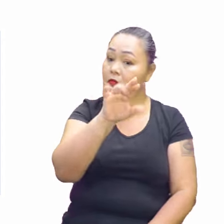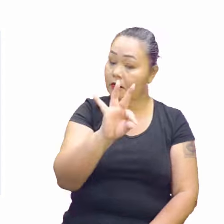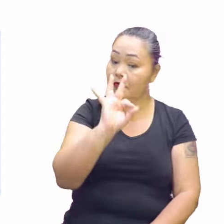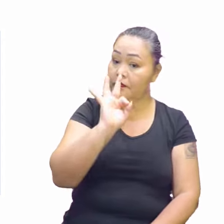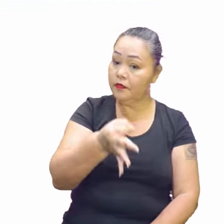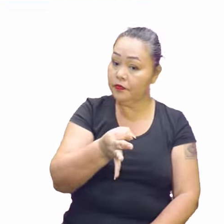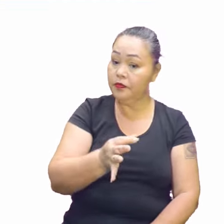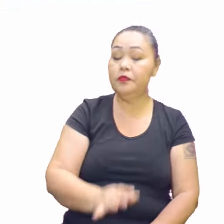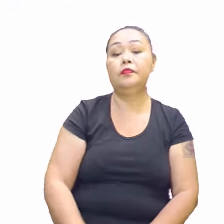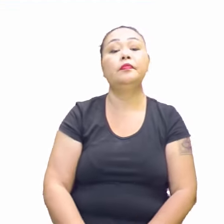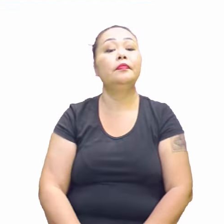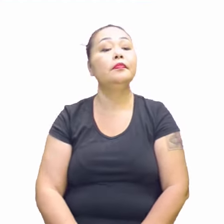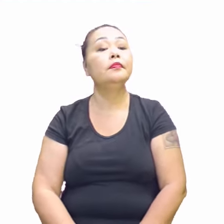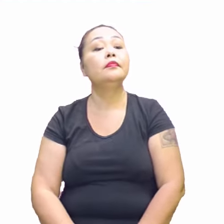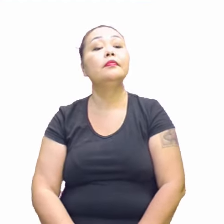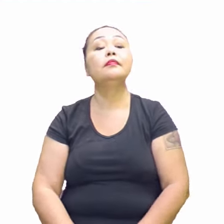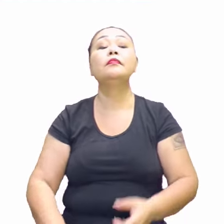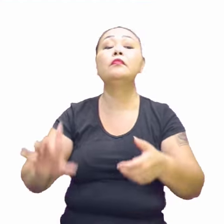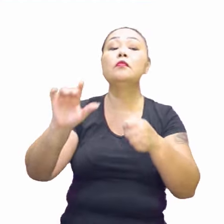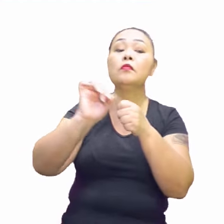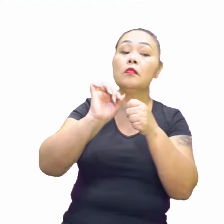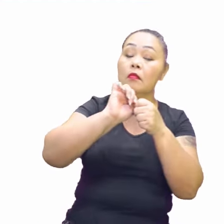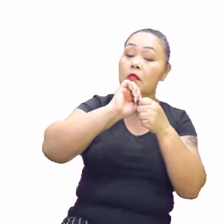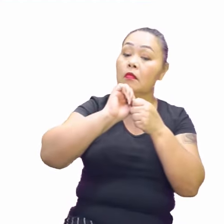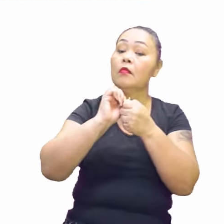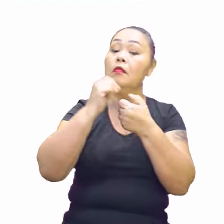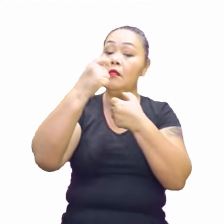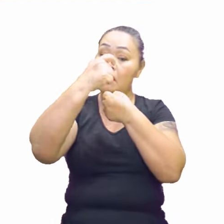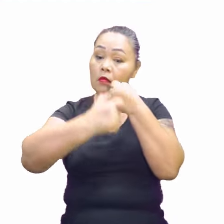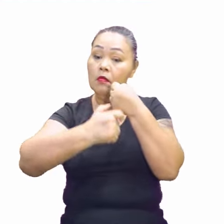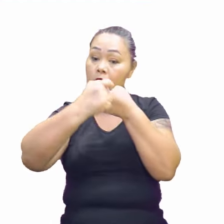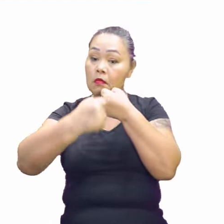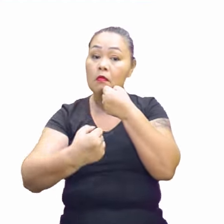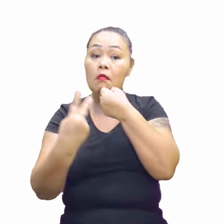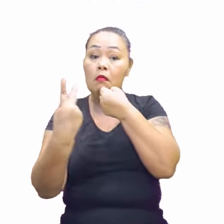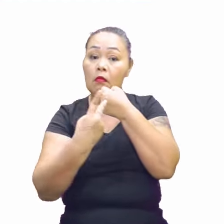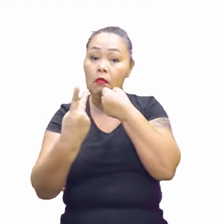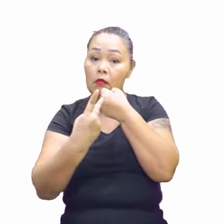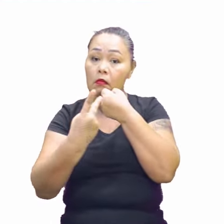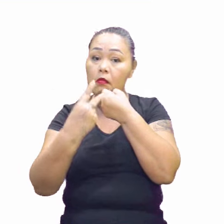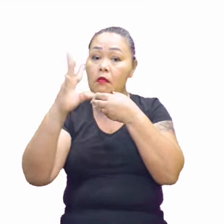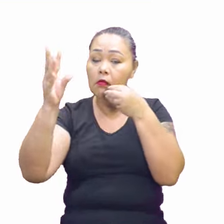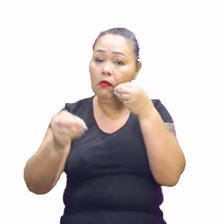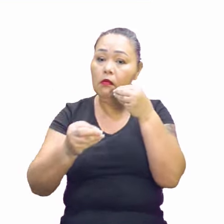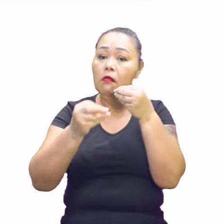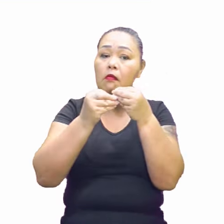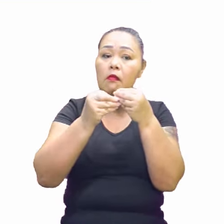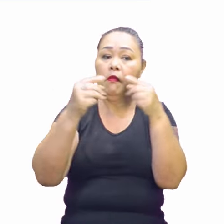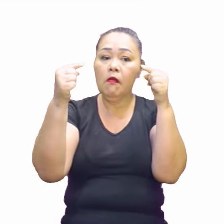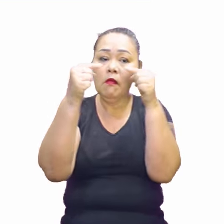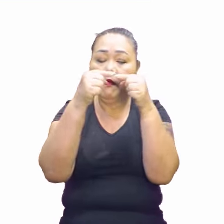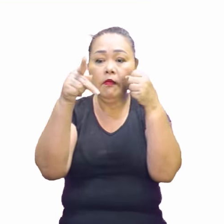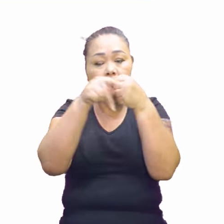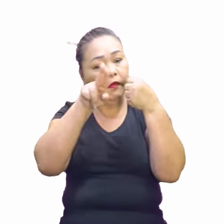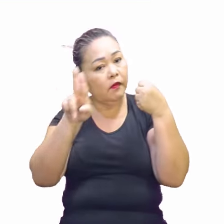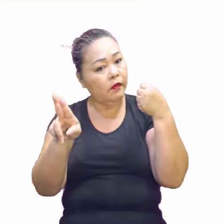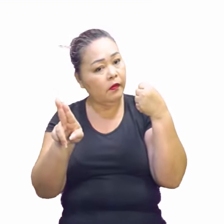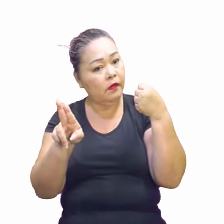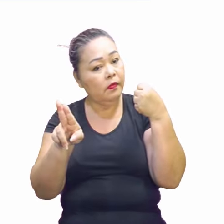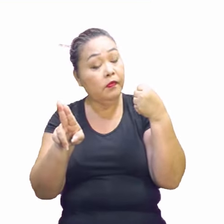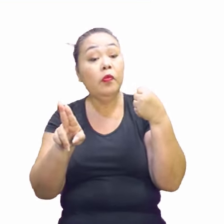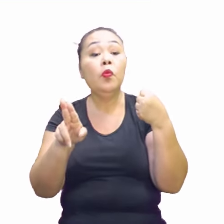Certinho? Sujeito composto resumido por um indefinido, concordará com o